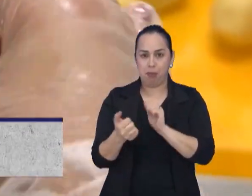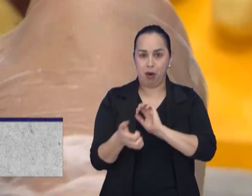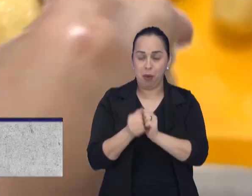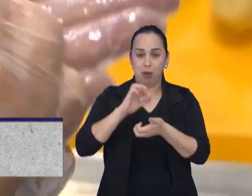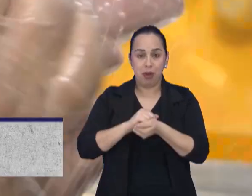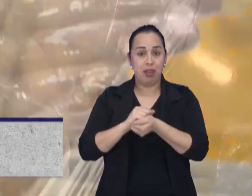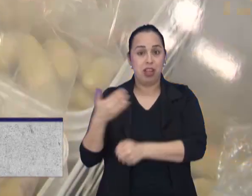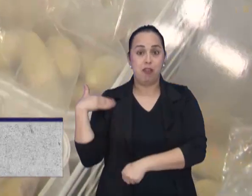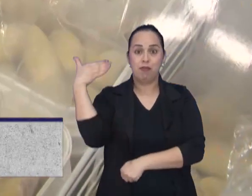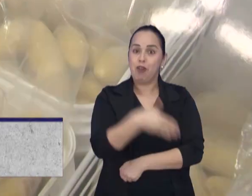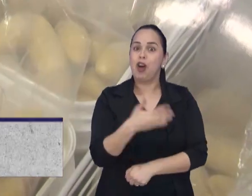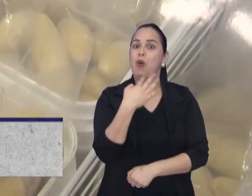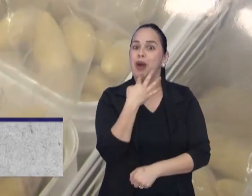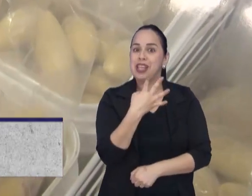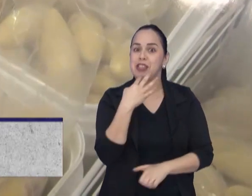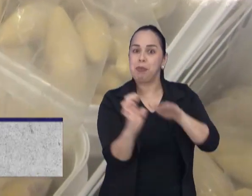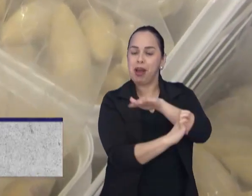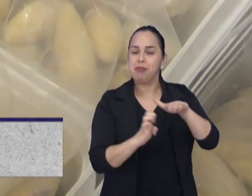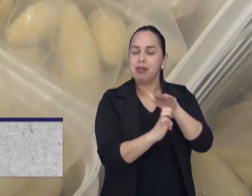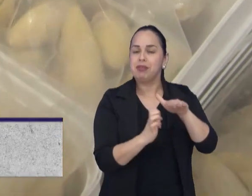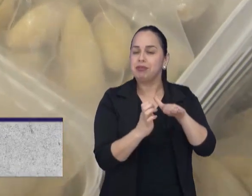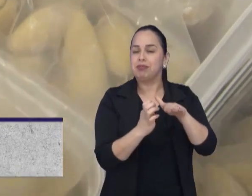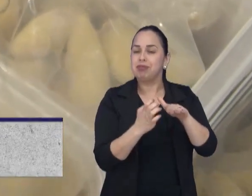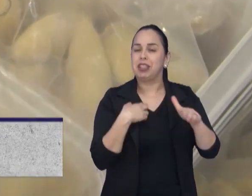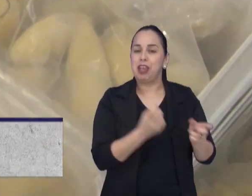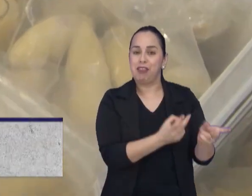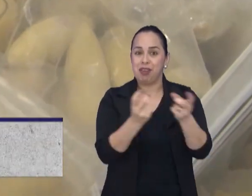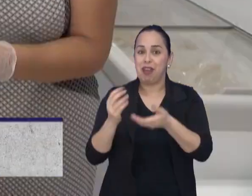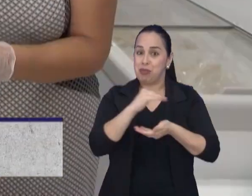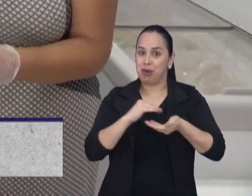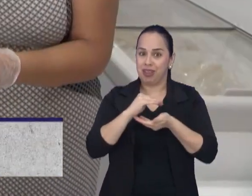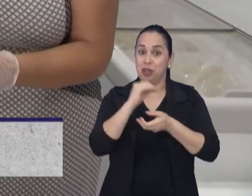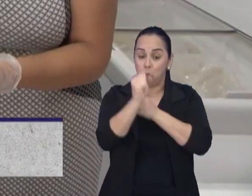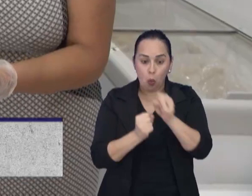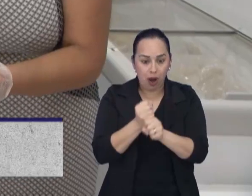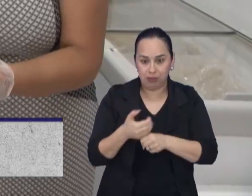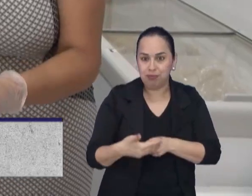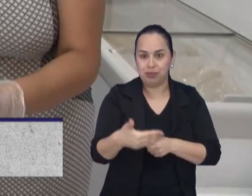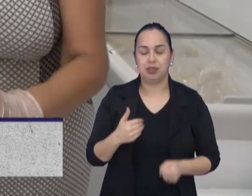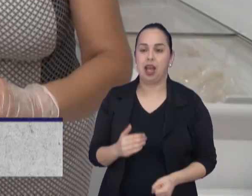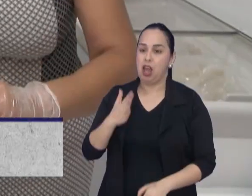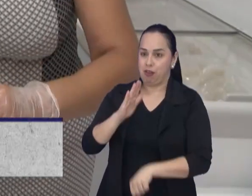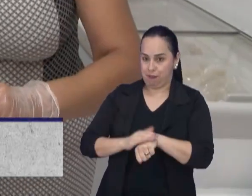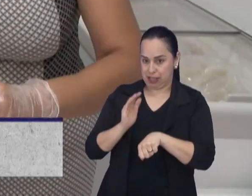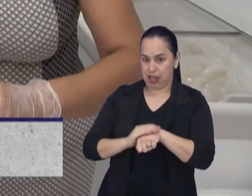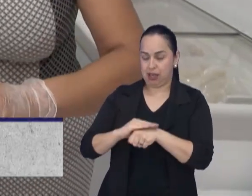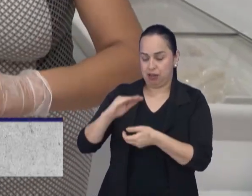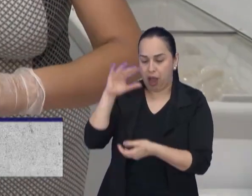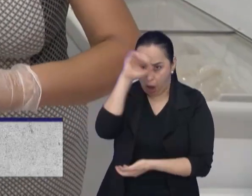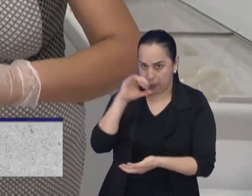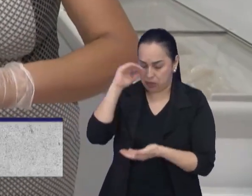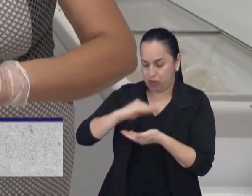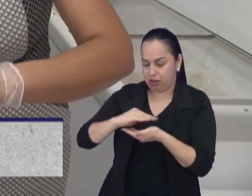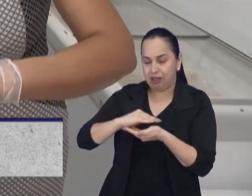que mantém vivo o gostinho das festas juninas durante o ano todo. Bom, eu vou fazer, Fernanda, do jeito que eu aprendi, porque